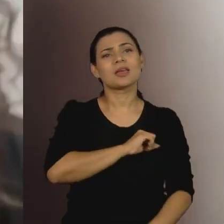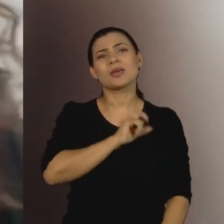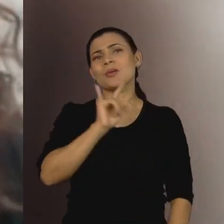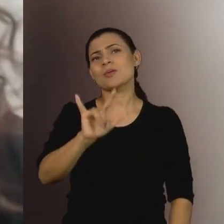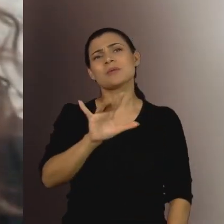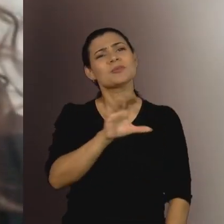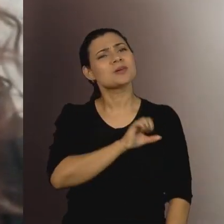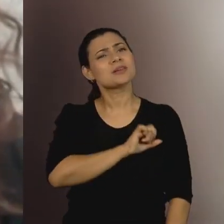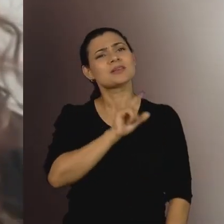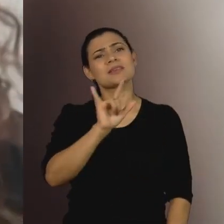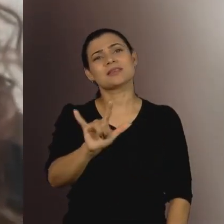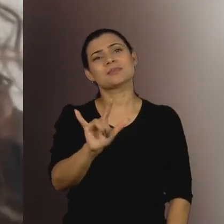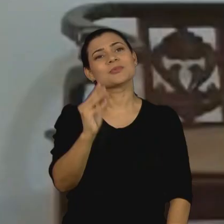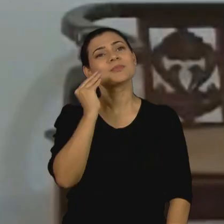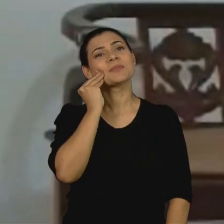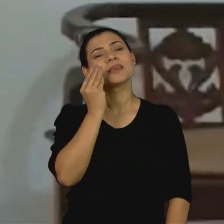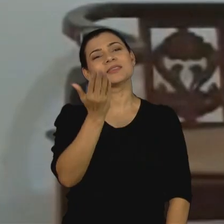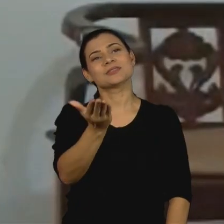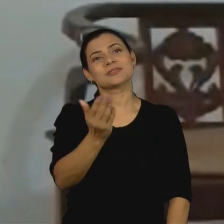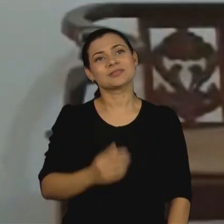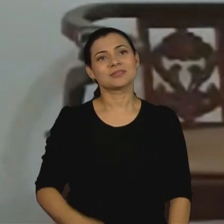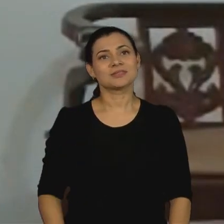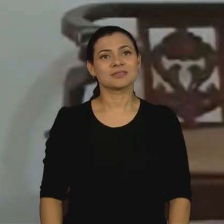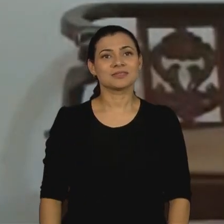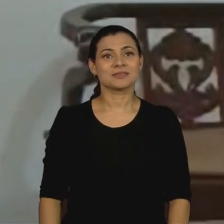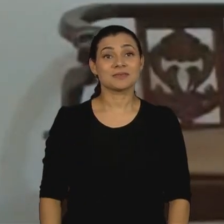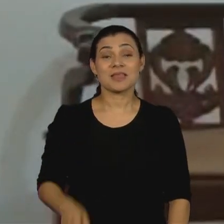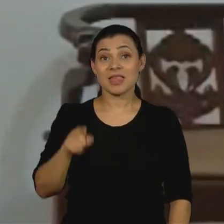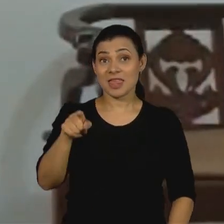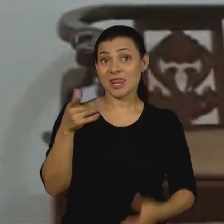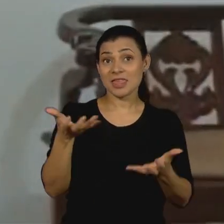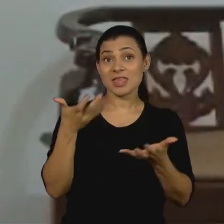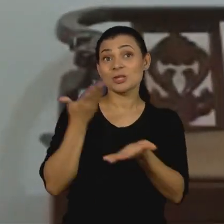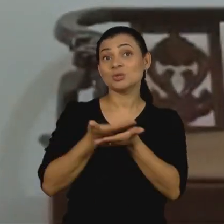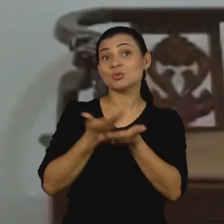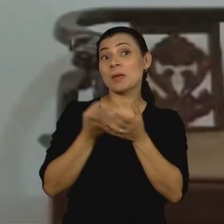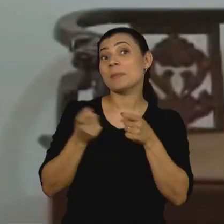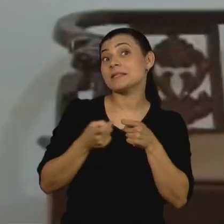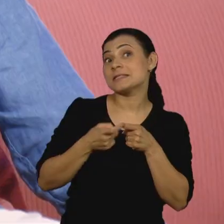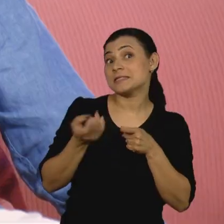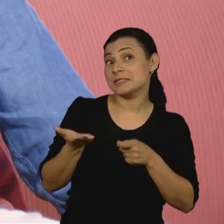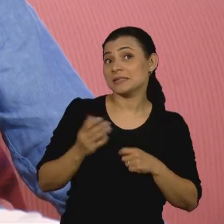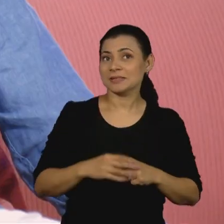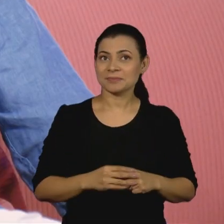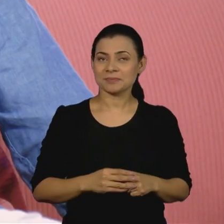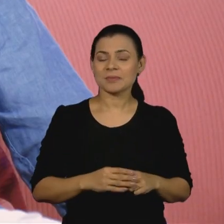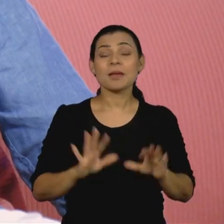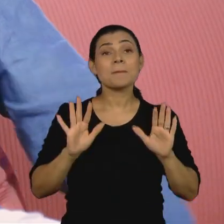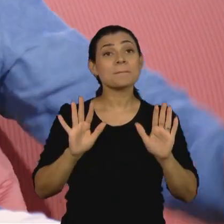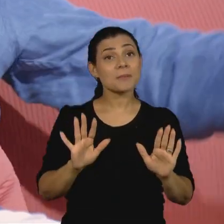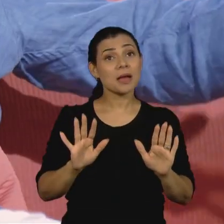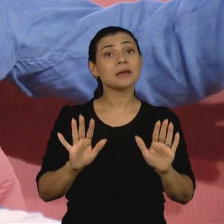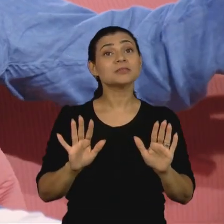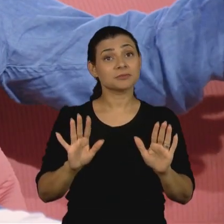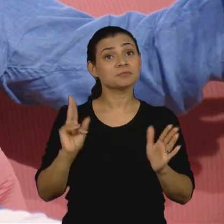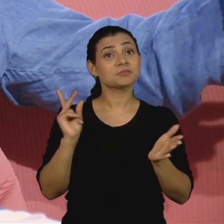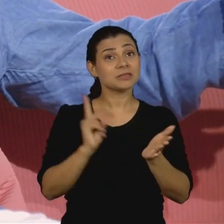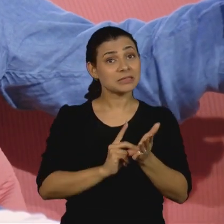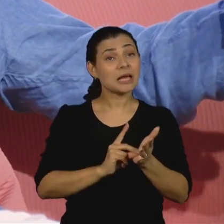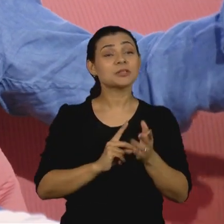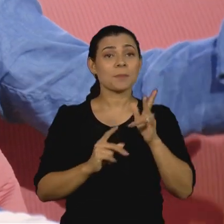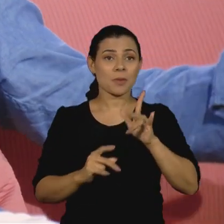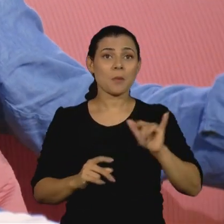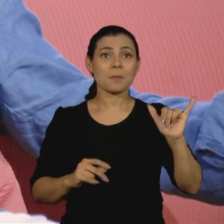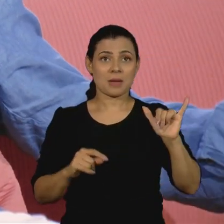amo demais. Beijo. Ele queria estudar medicina, mas como meu pai não tinha dinheiro